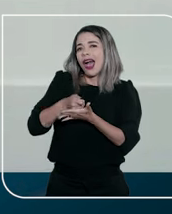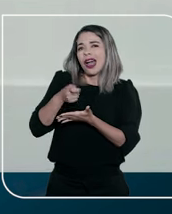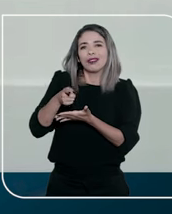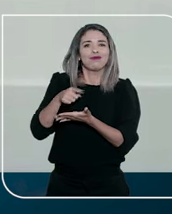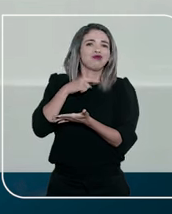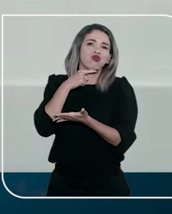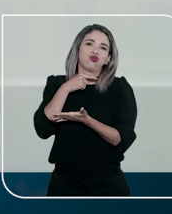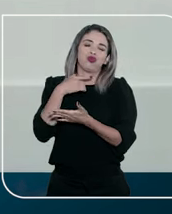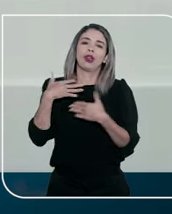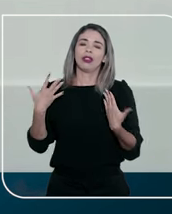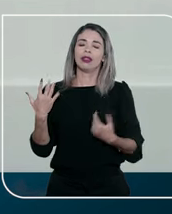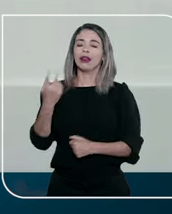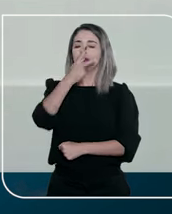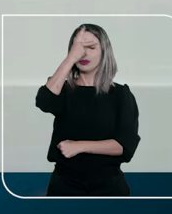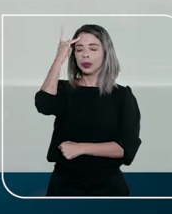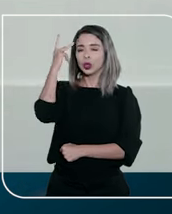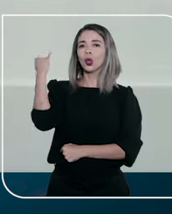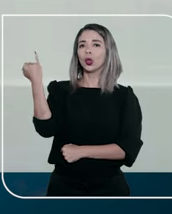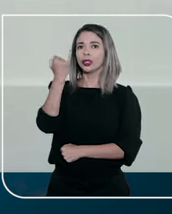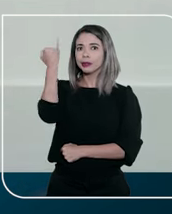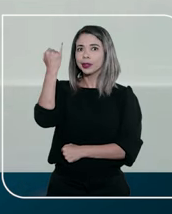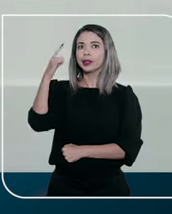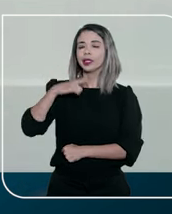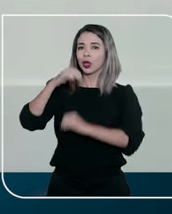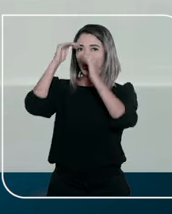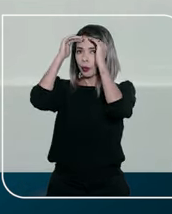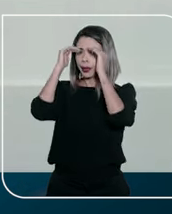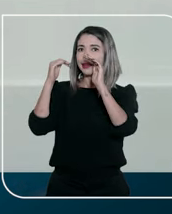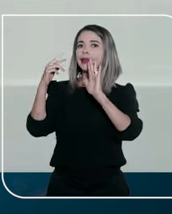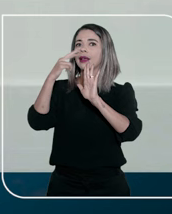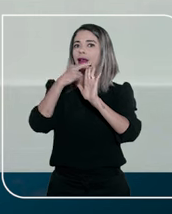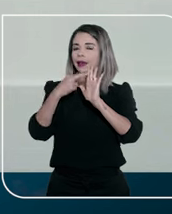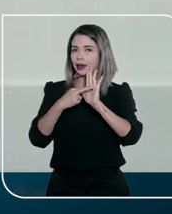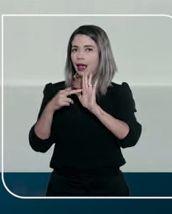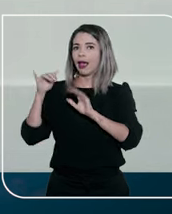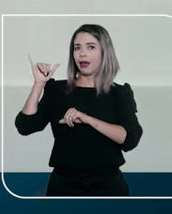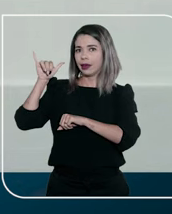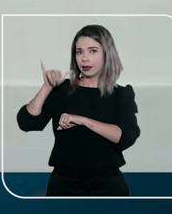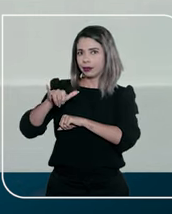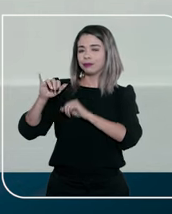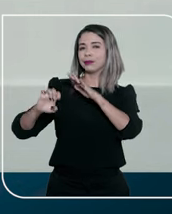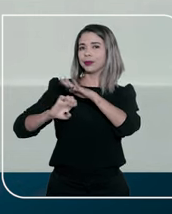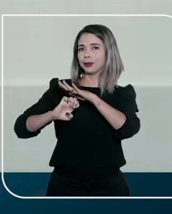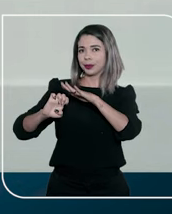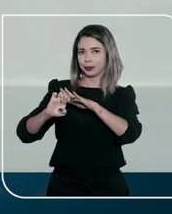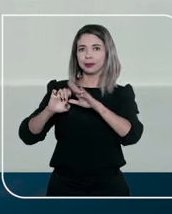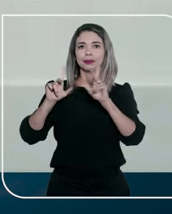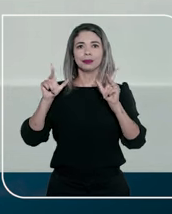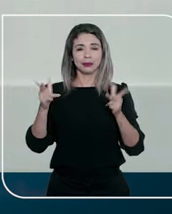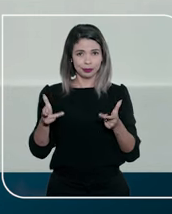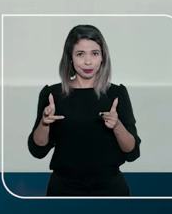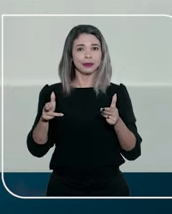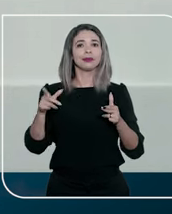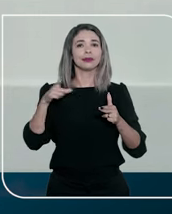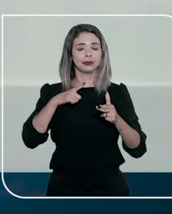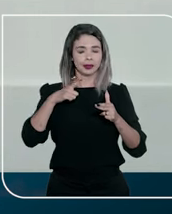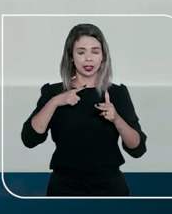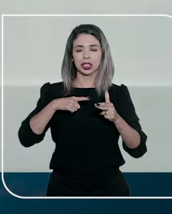passageiros, além de seguirem as regras das companhias aéreas, e como o Dr. Ricardo muito bem colocou, cada companhia aérea tem suas próprias